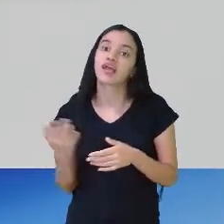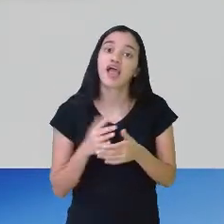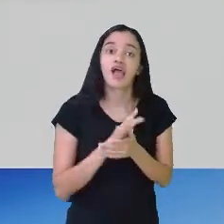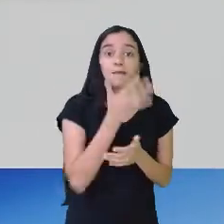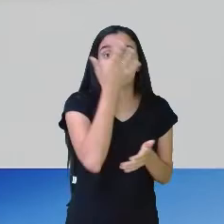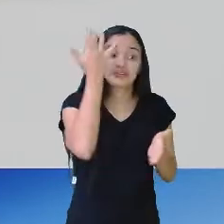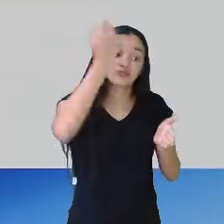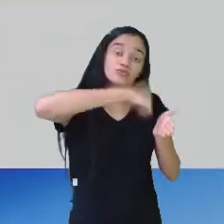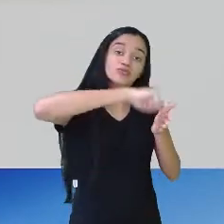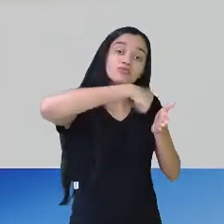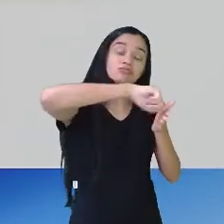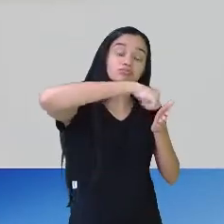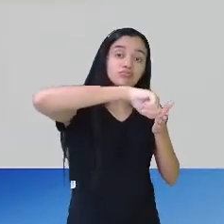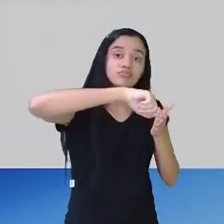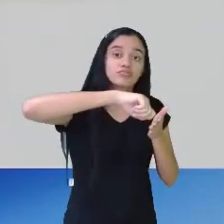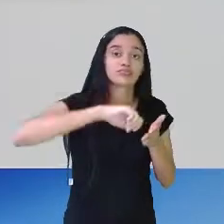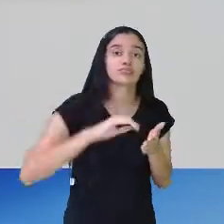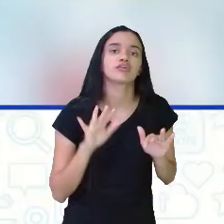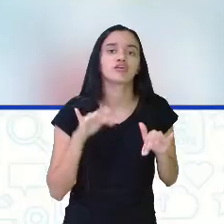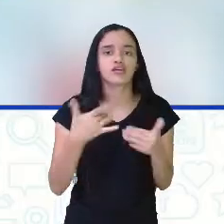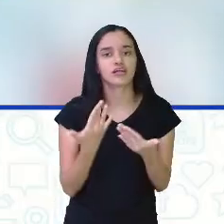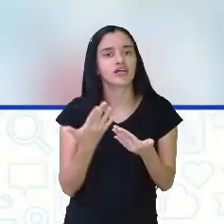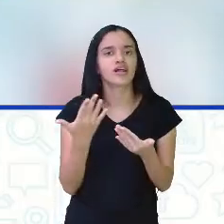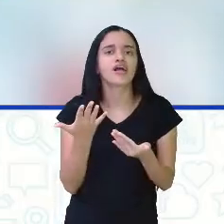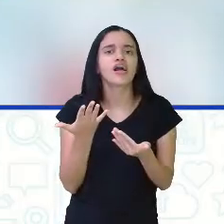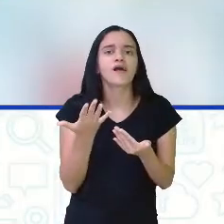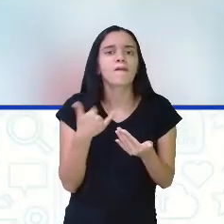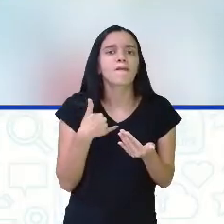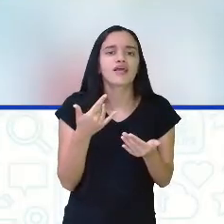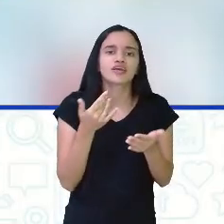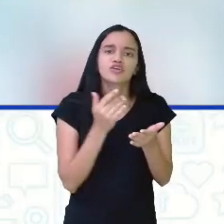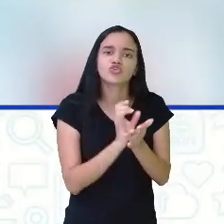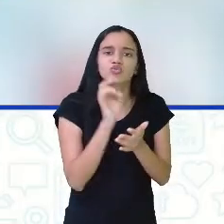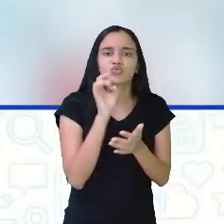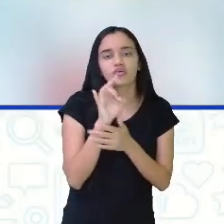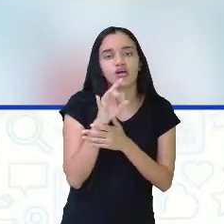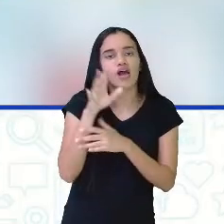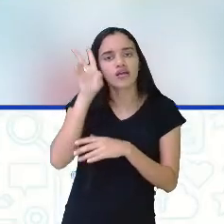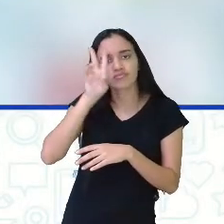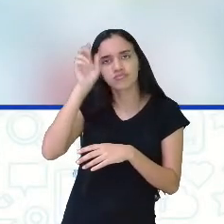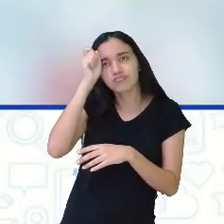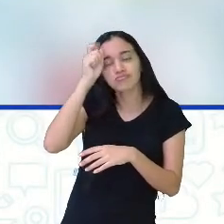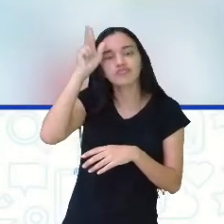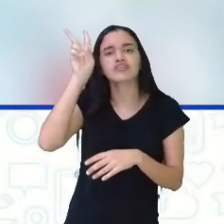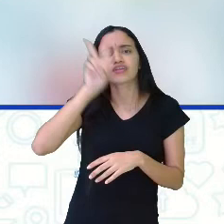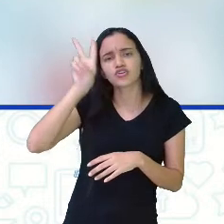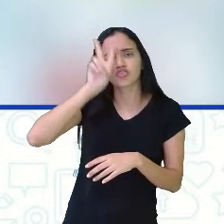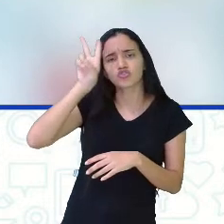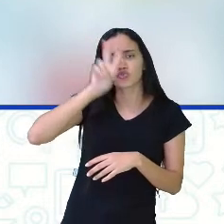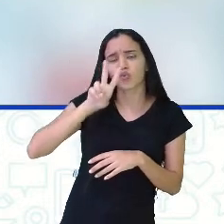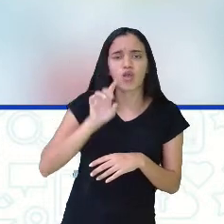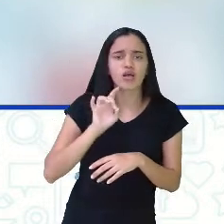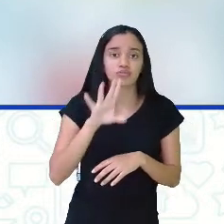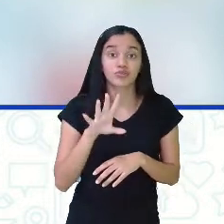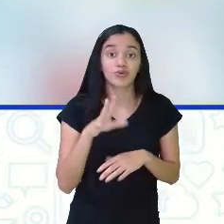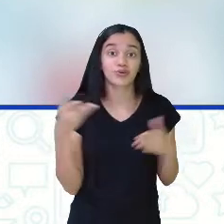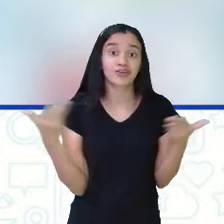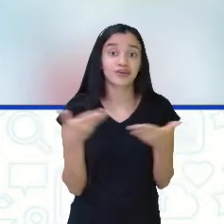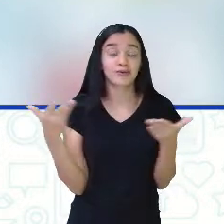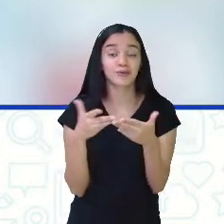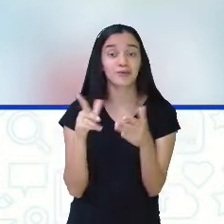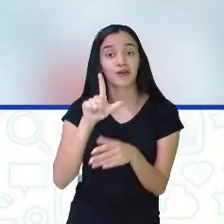Escritor. Não fazia outra coisa a não ser inventar histórias, que a gente pode levar para o próximo, que é